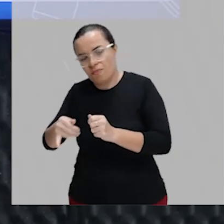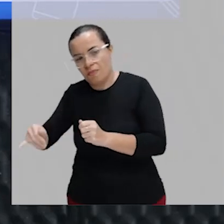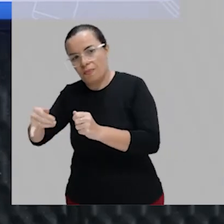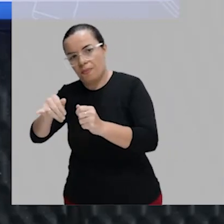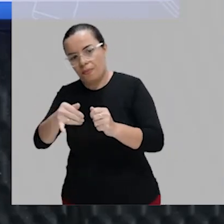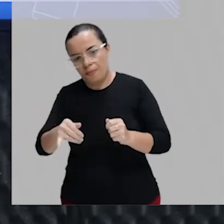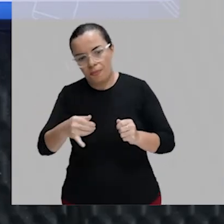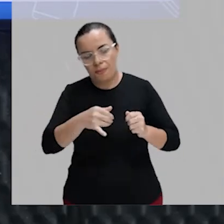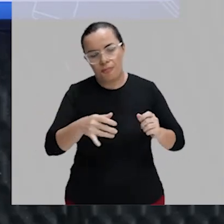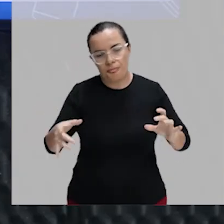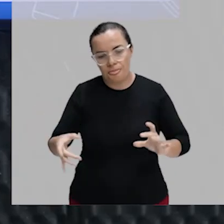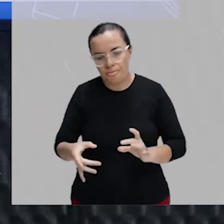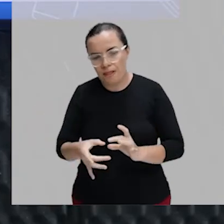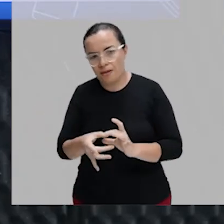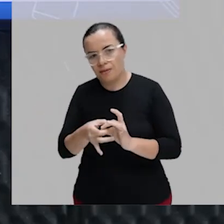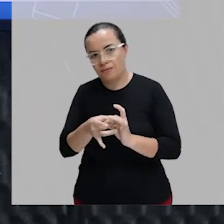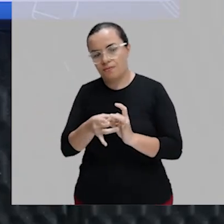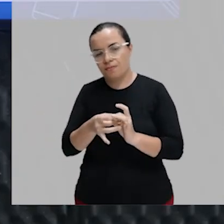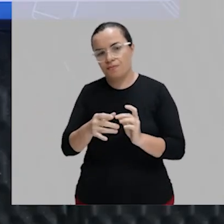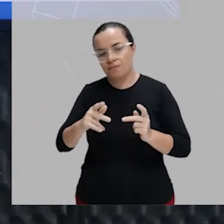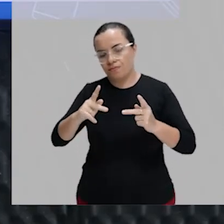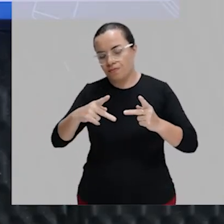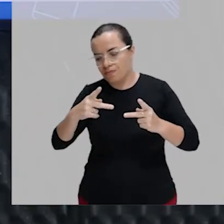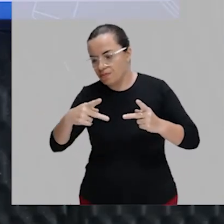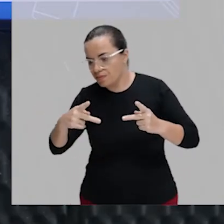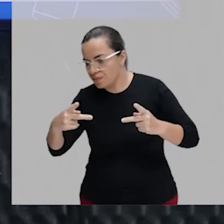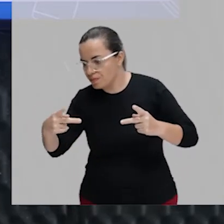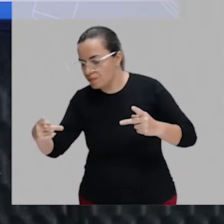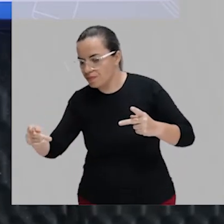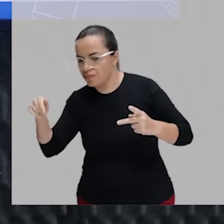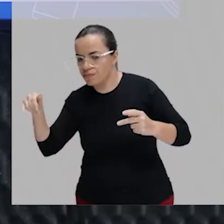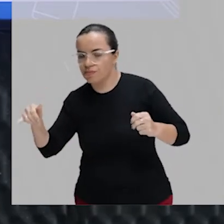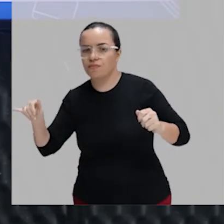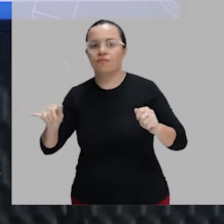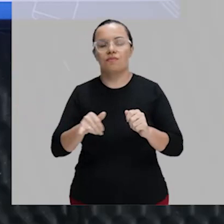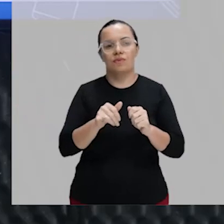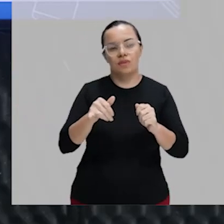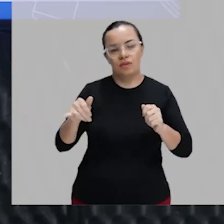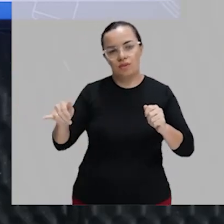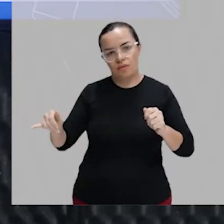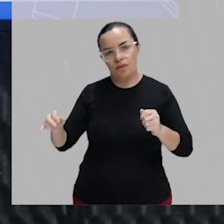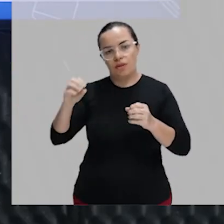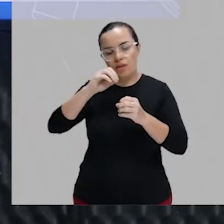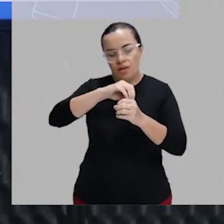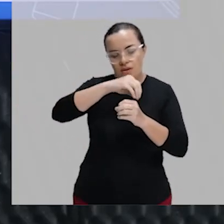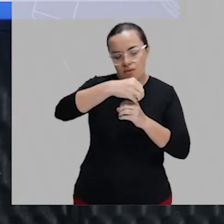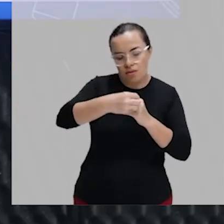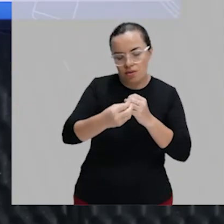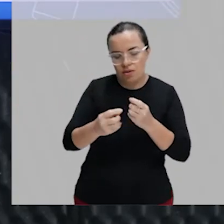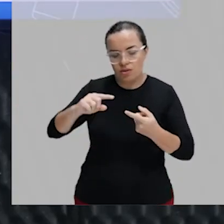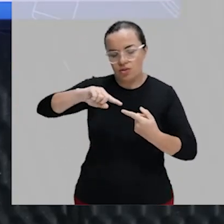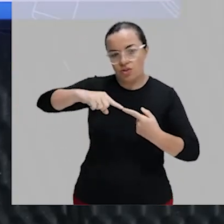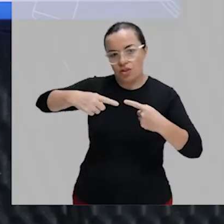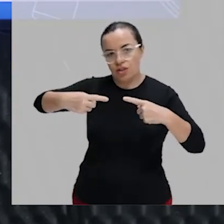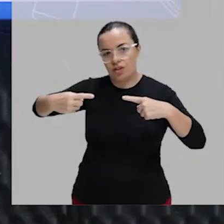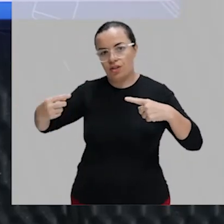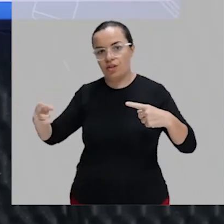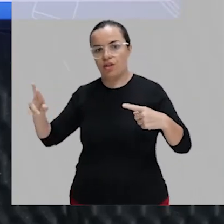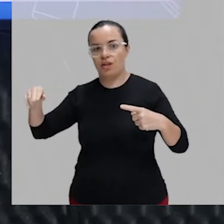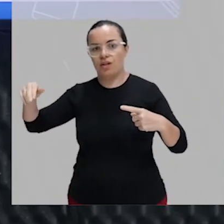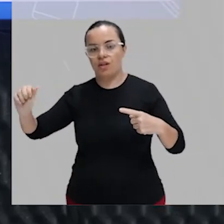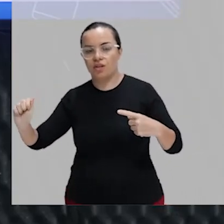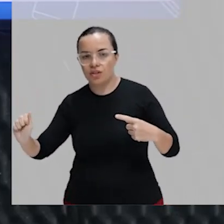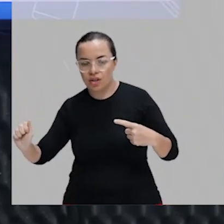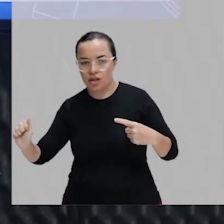desses aminoácidos ela vai ser indicada pela molécula de RNA mensageiro. Então, o ribossomo ele vai ler